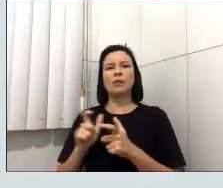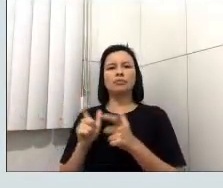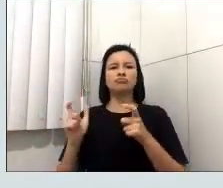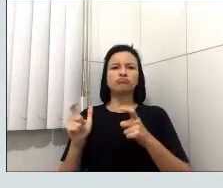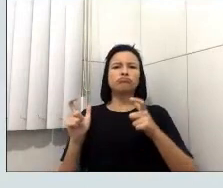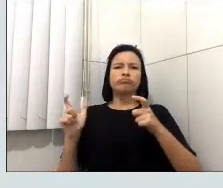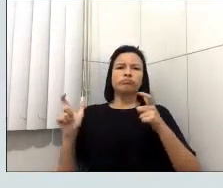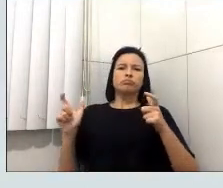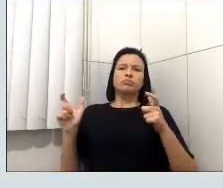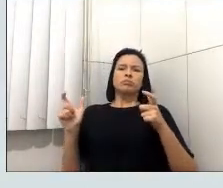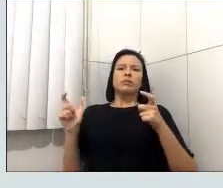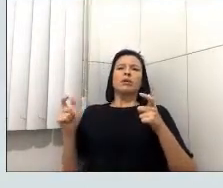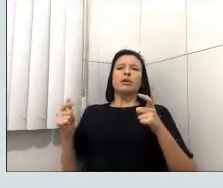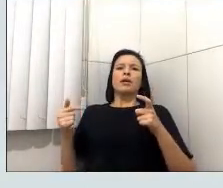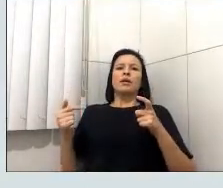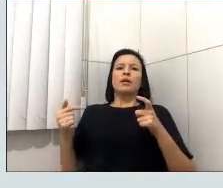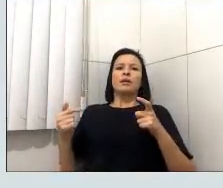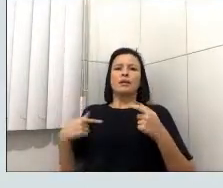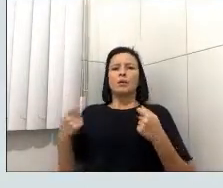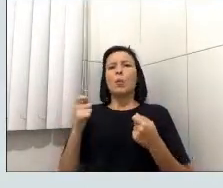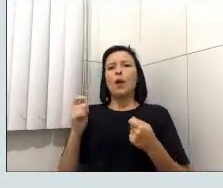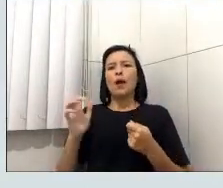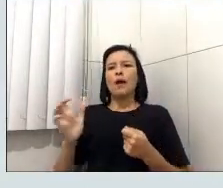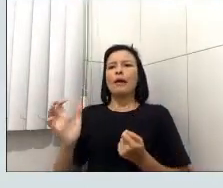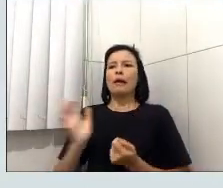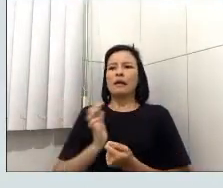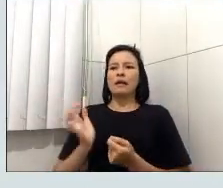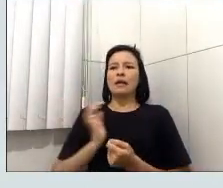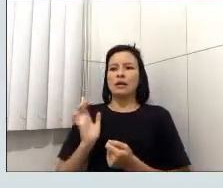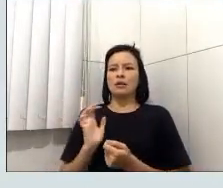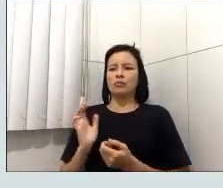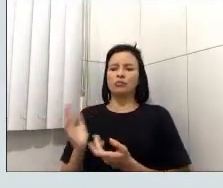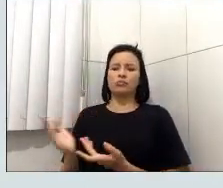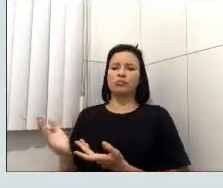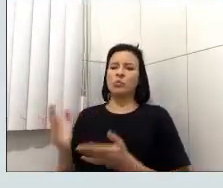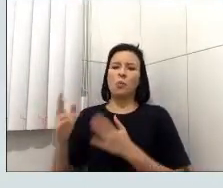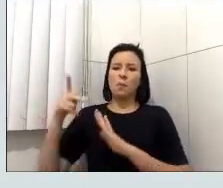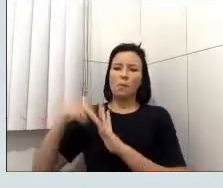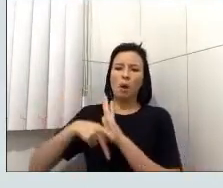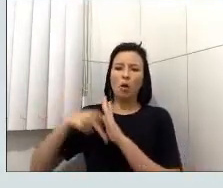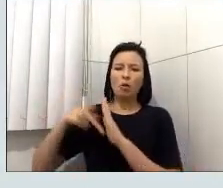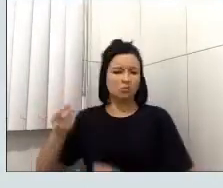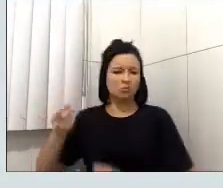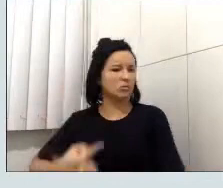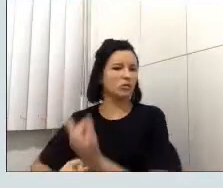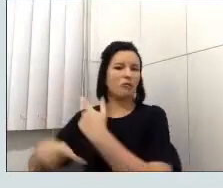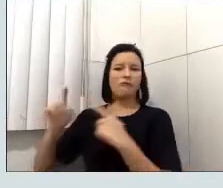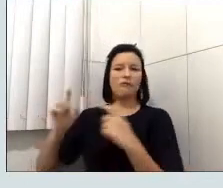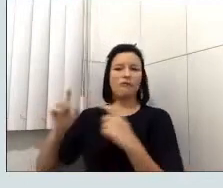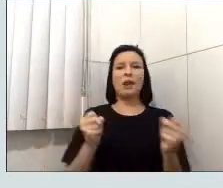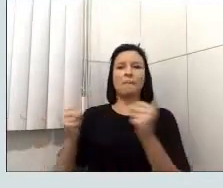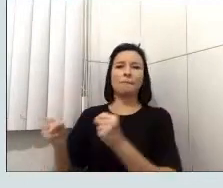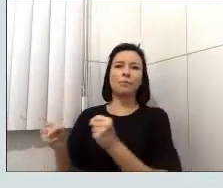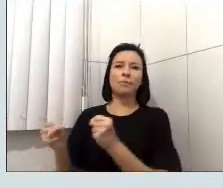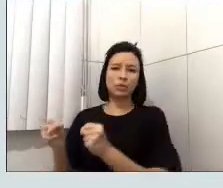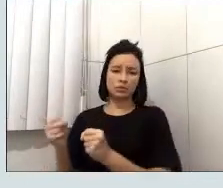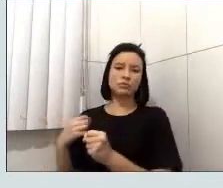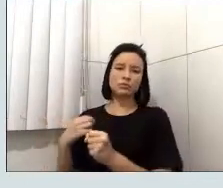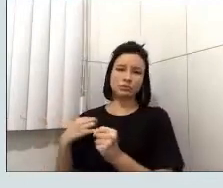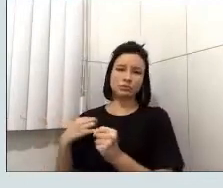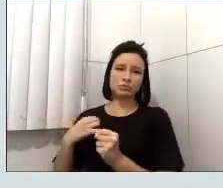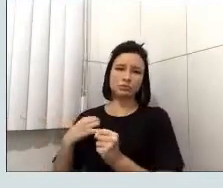de grande potencial de enriquecimento do seu projeto de poder, e aí